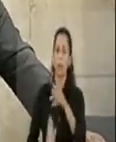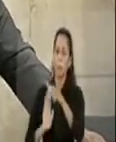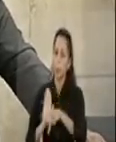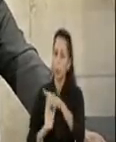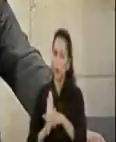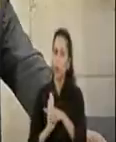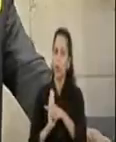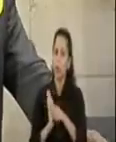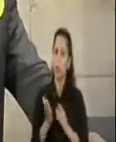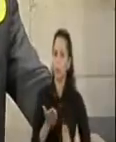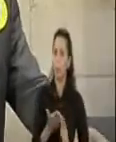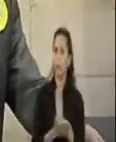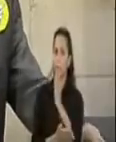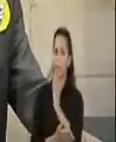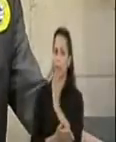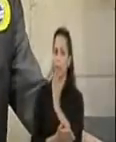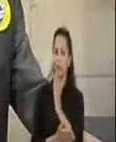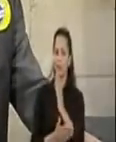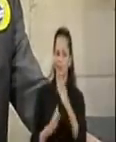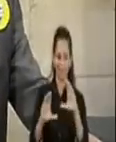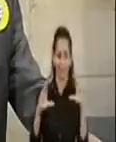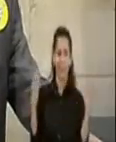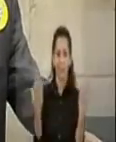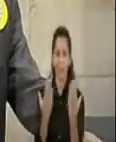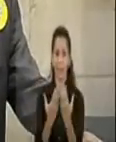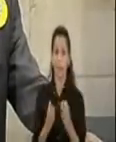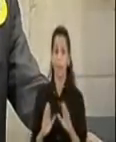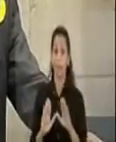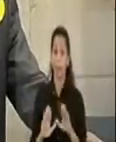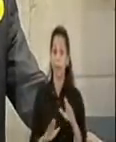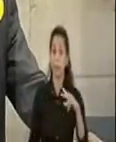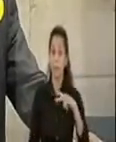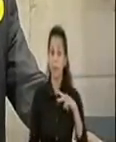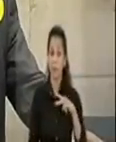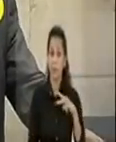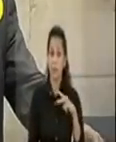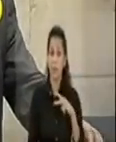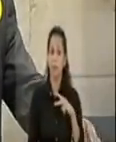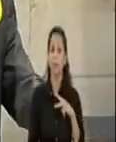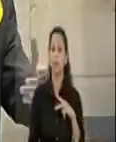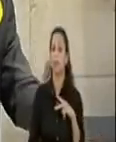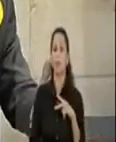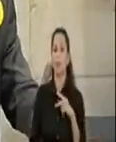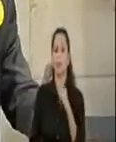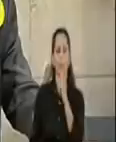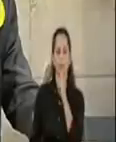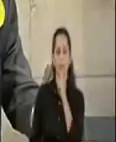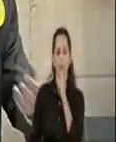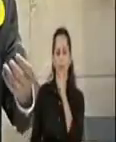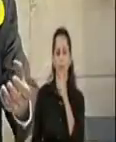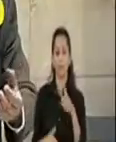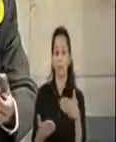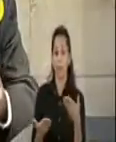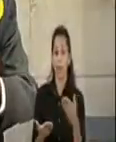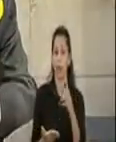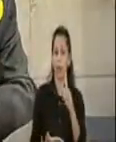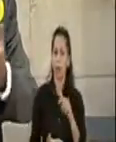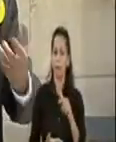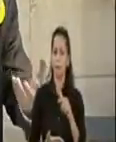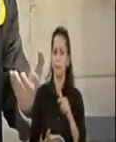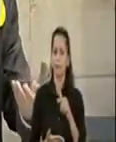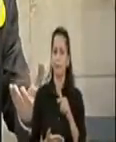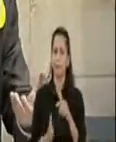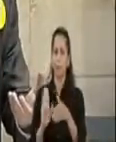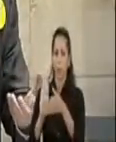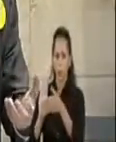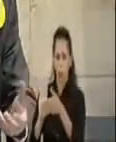nenhuma concessão ou privatização aconteceu ainda. Ou seja, o propósito dela, que é você ter